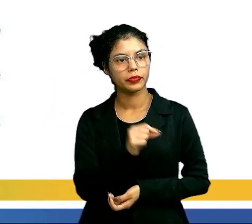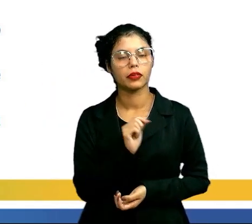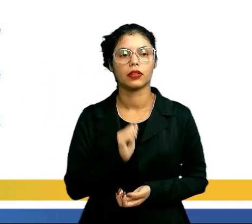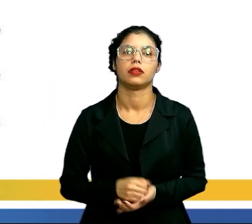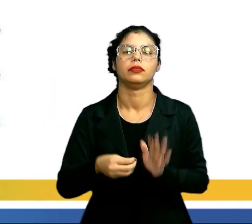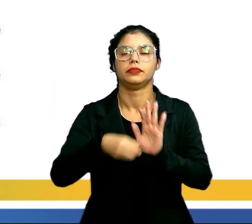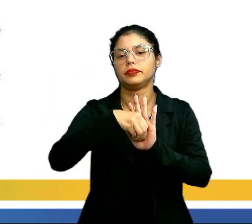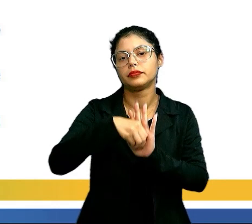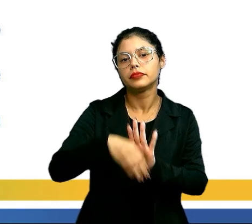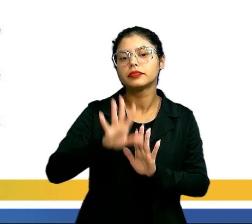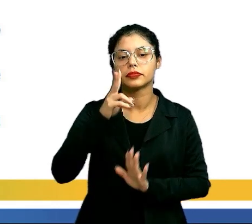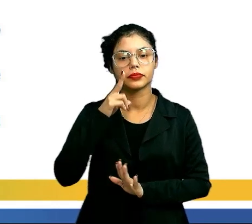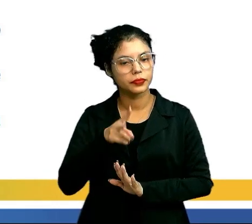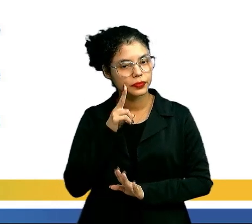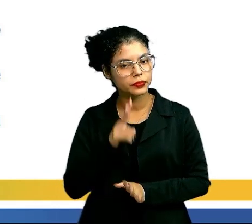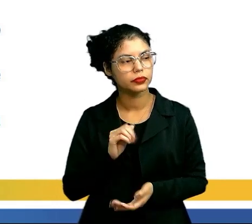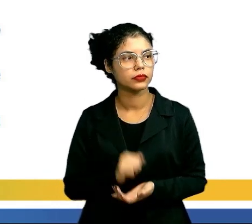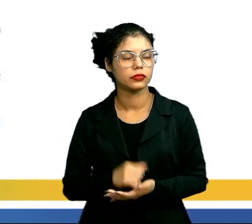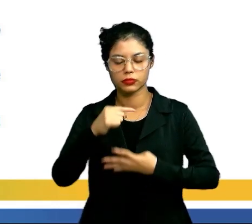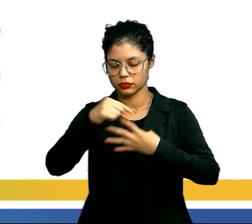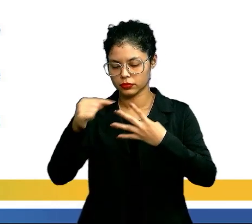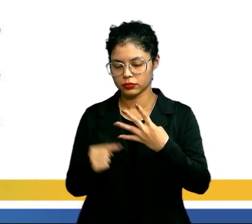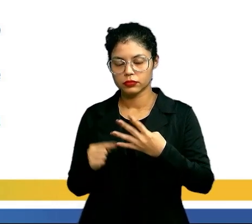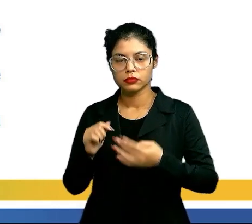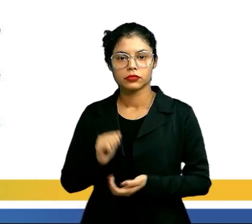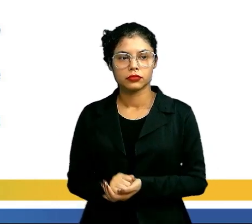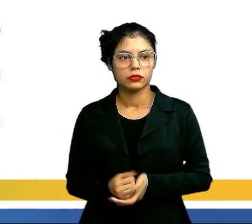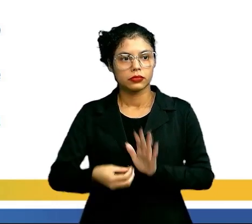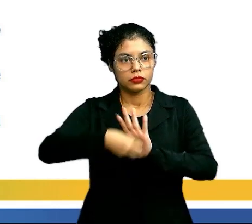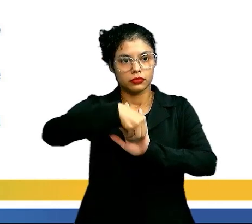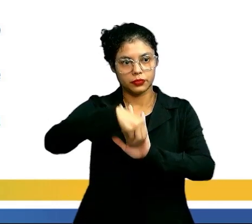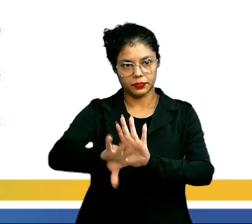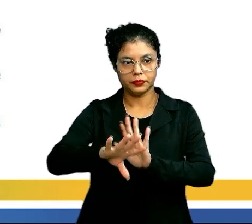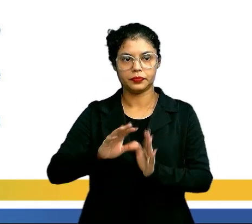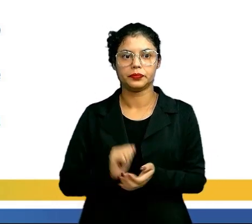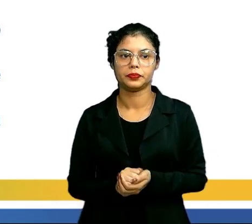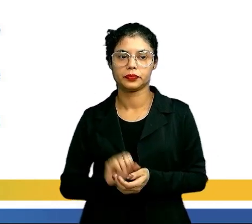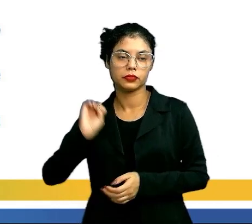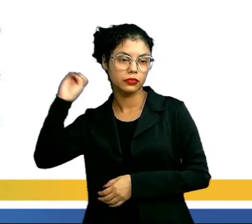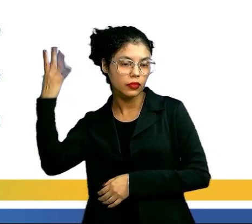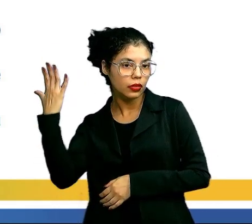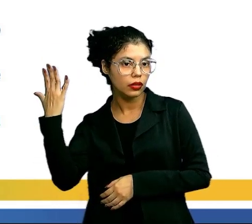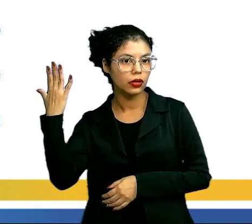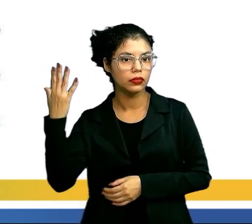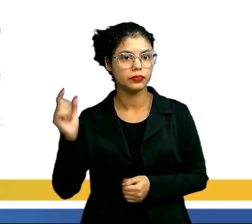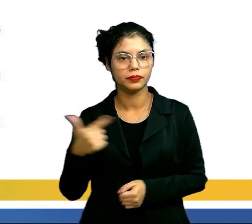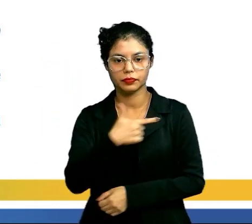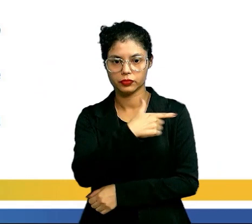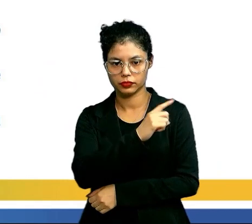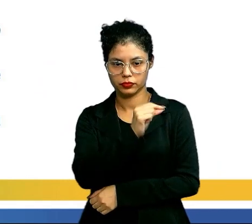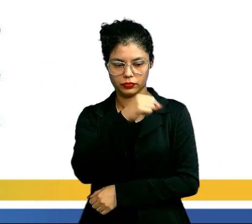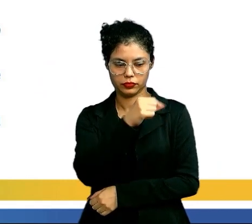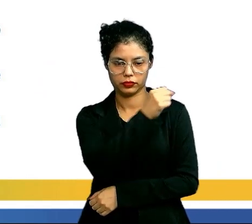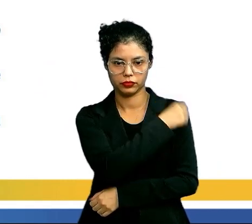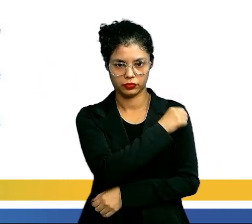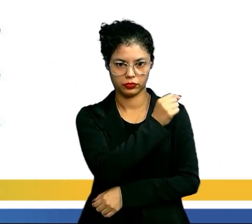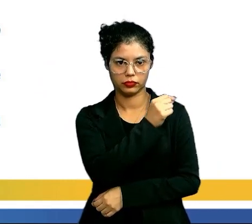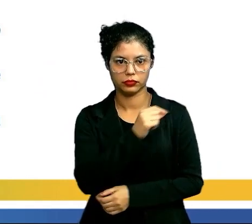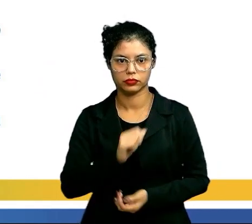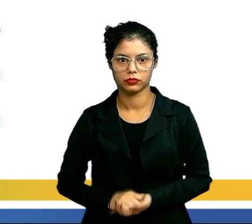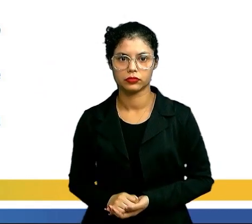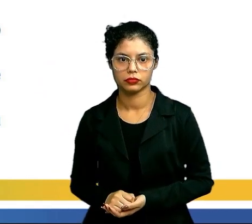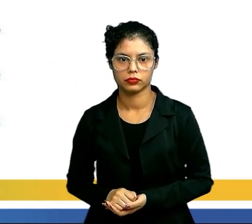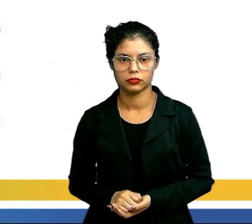da dengue. Isso aí a gente viu, que a dengue tem 4 tipos. A transmissão de ambas acontece por meio da picada